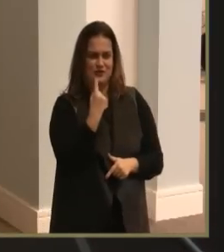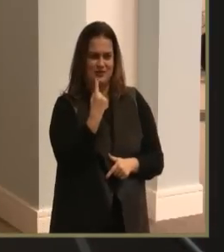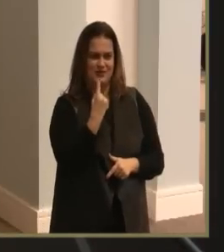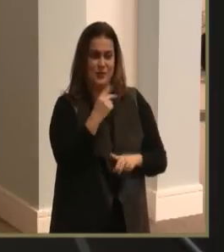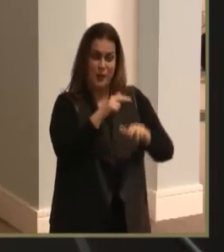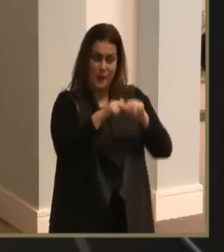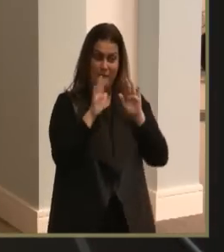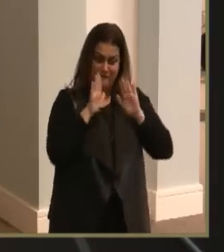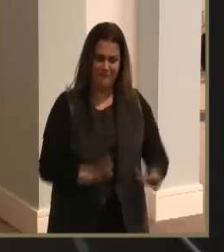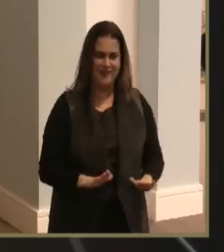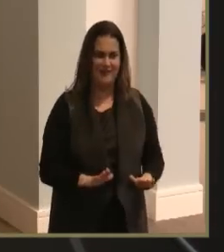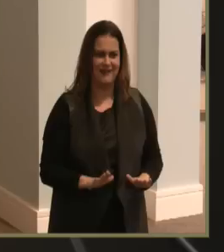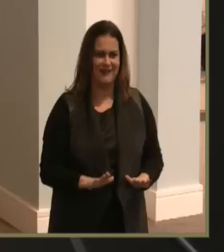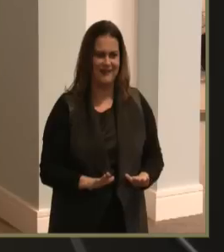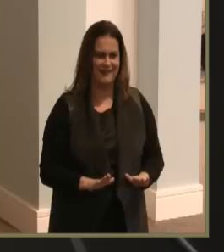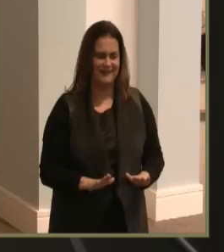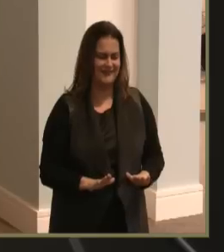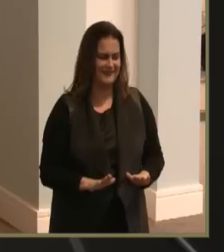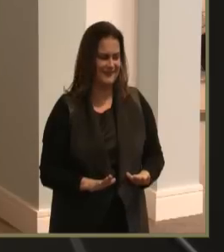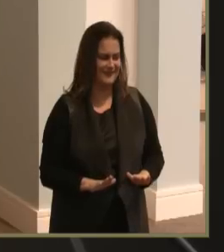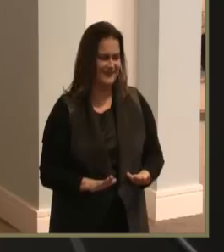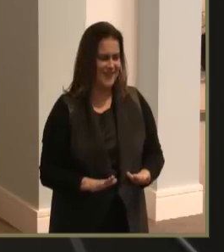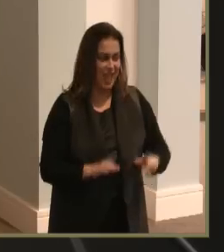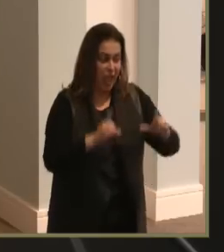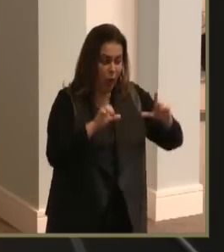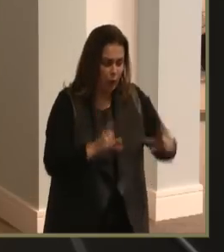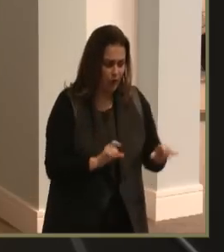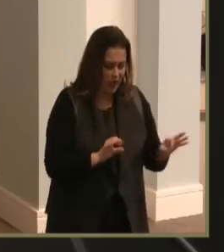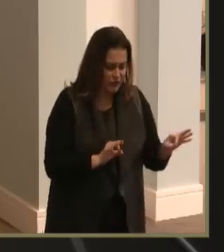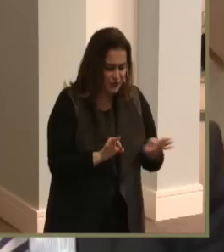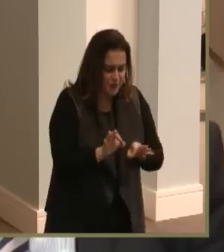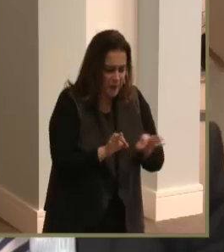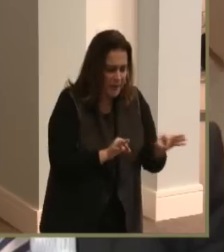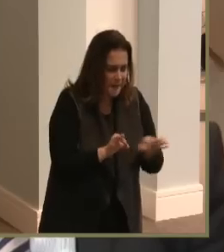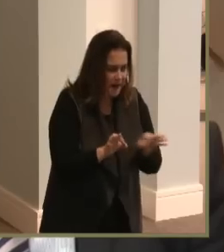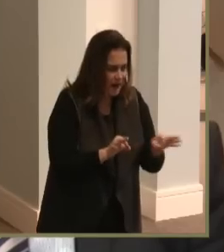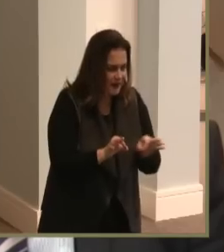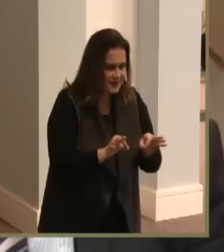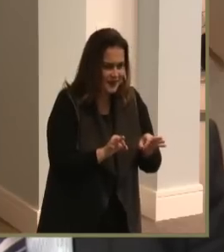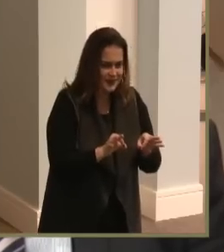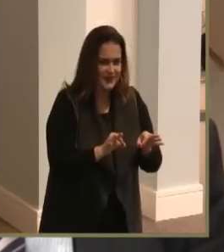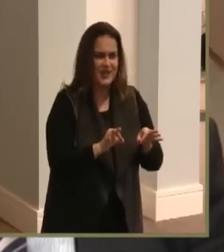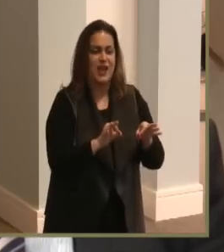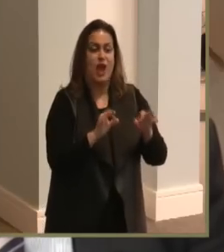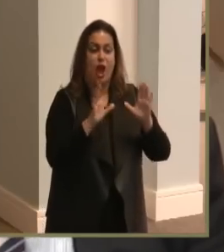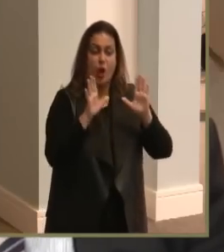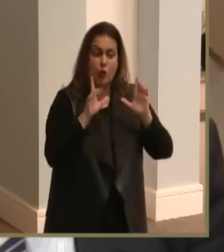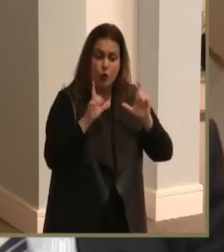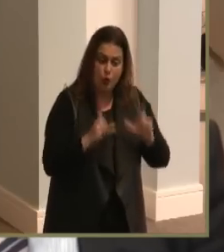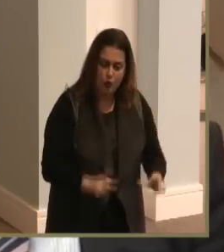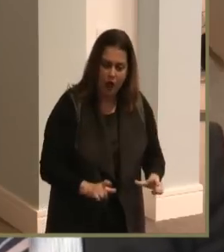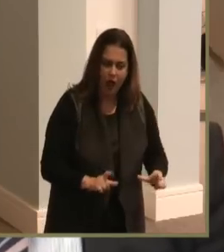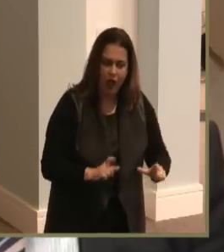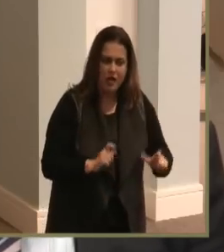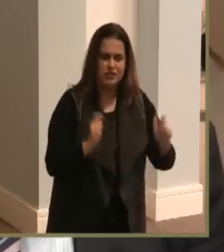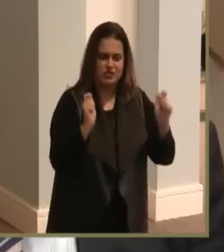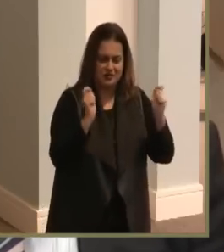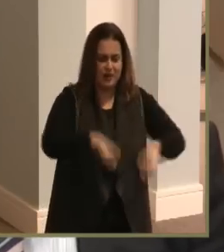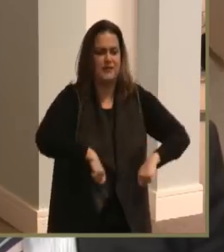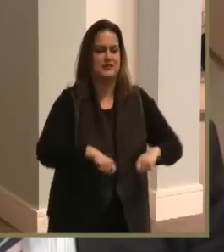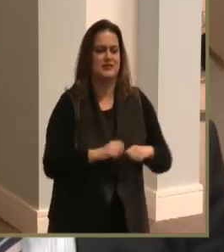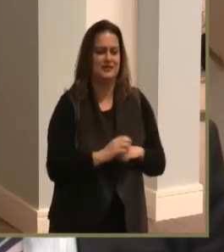ficai em Jerusalém. É o lugar da chamada, é o lugar da capacitação. Jerusalém é a nossa